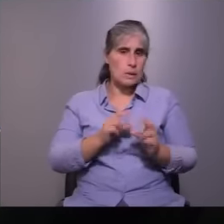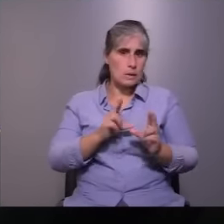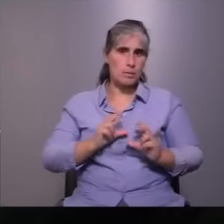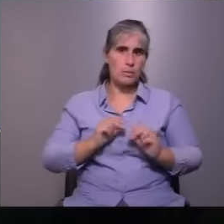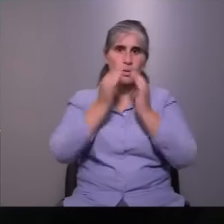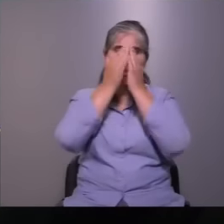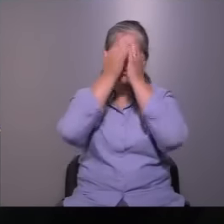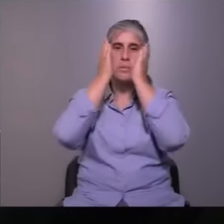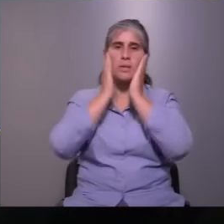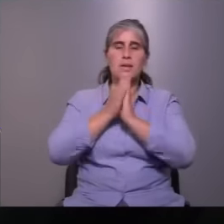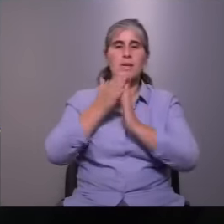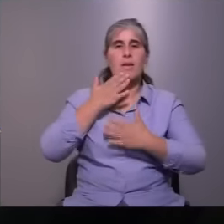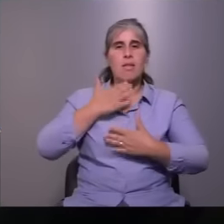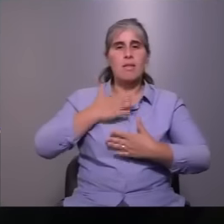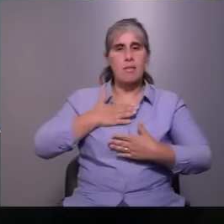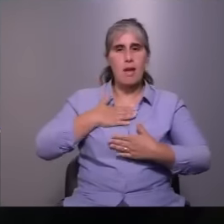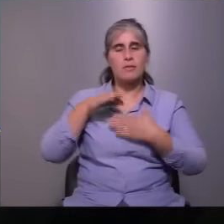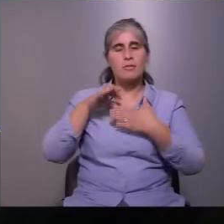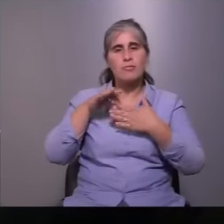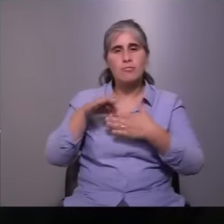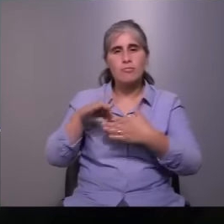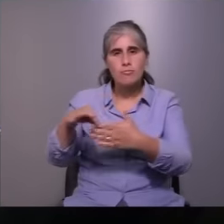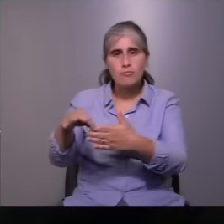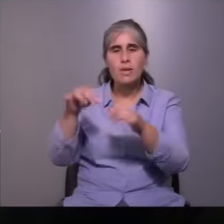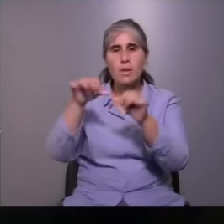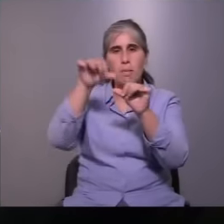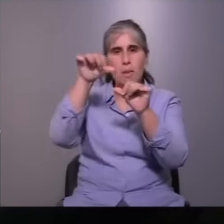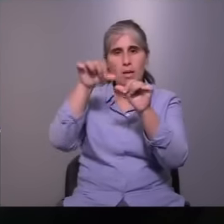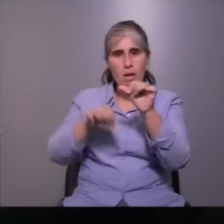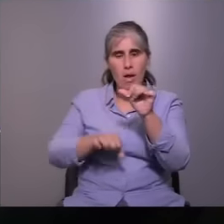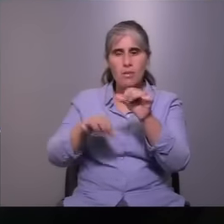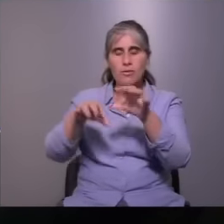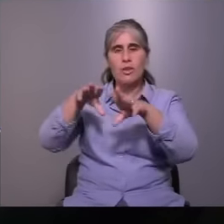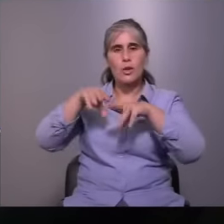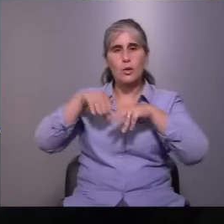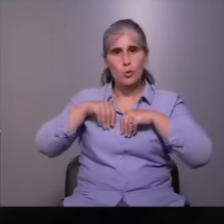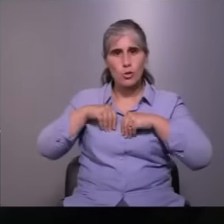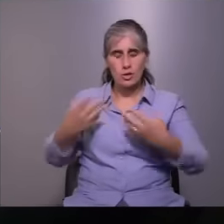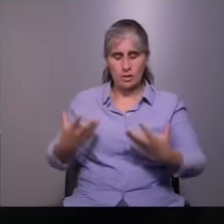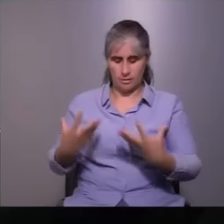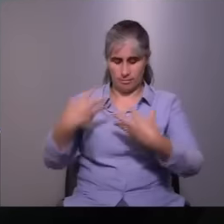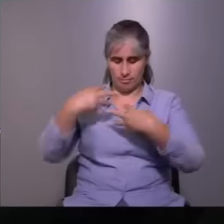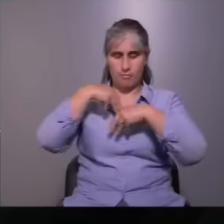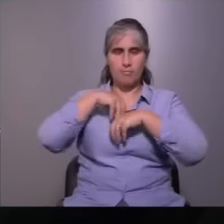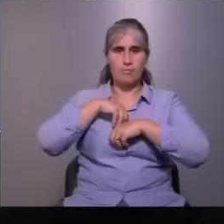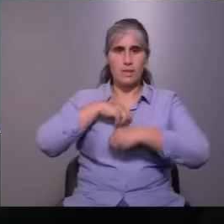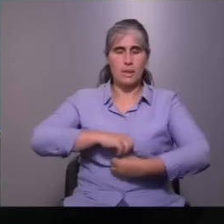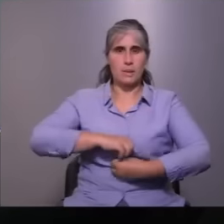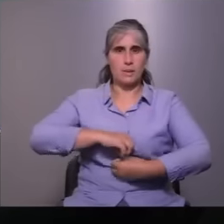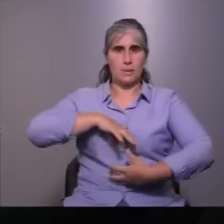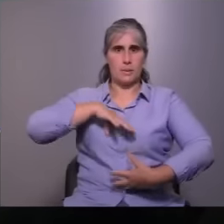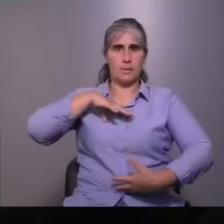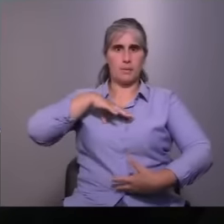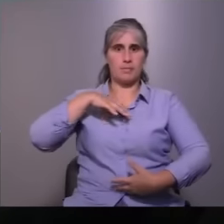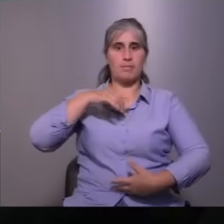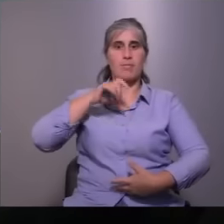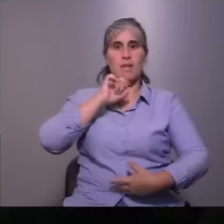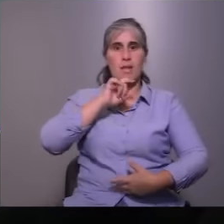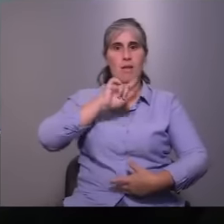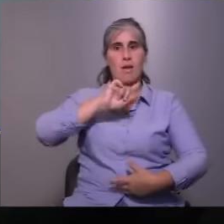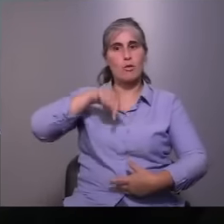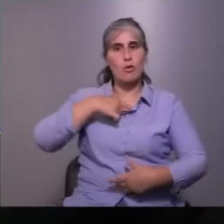Deus e deixemos-nos agora conduzir pelo Imaculado Coração de Maria, onde a palavra foi acolhida, fecundada